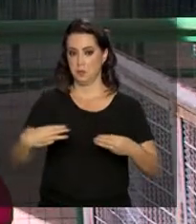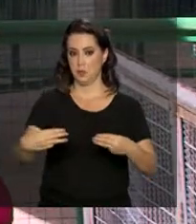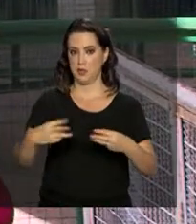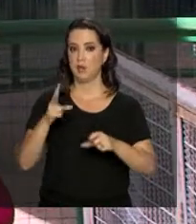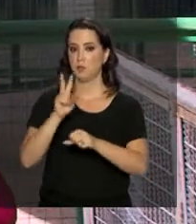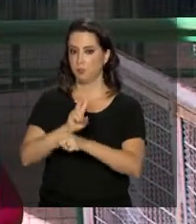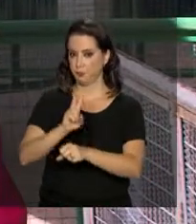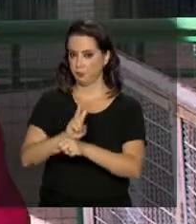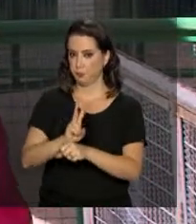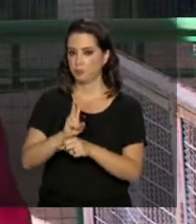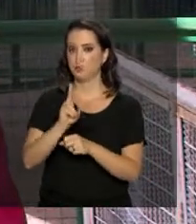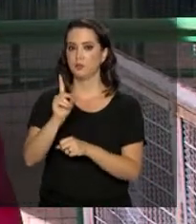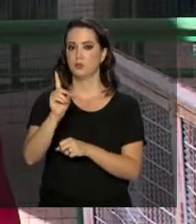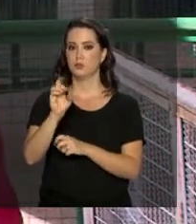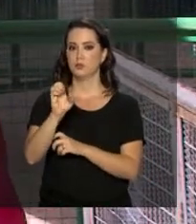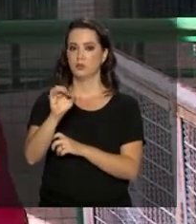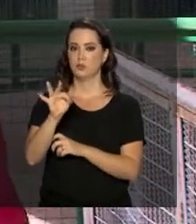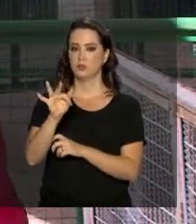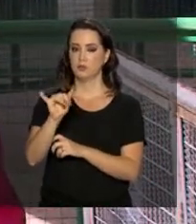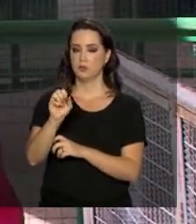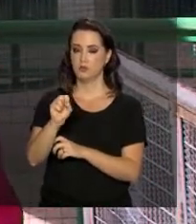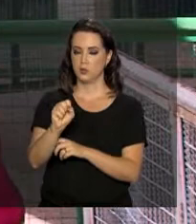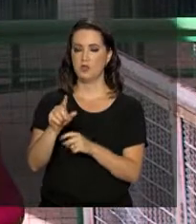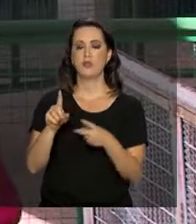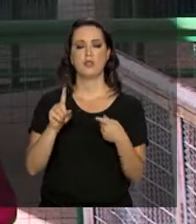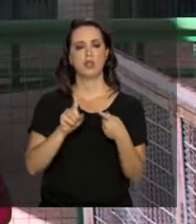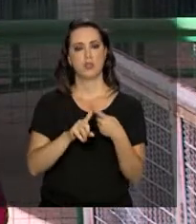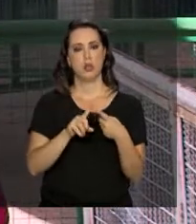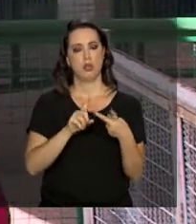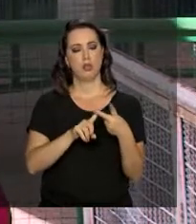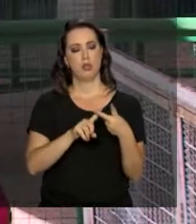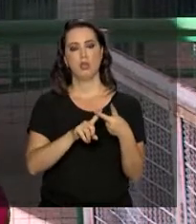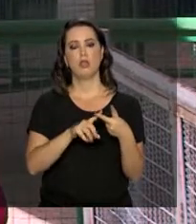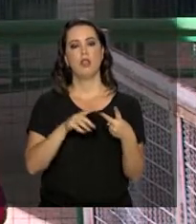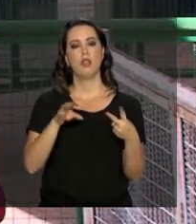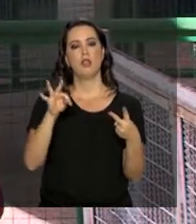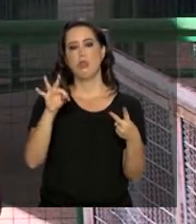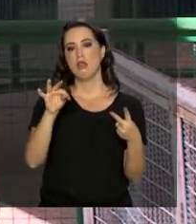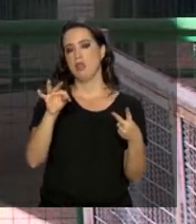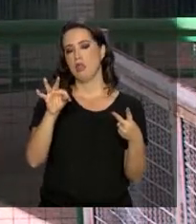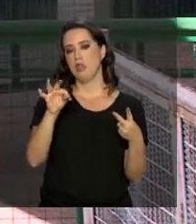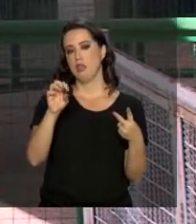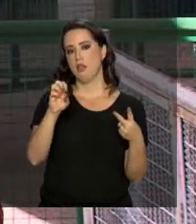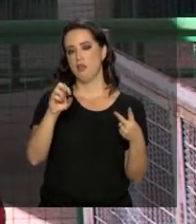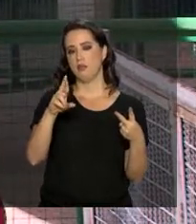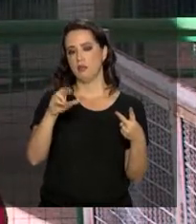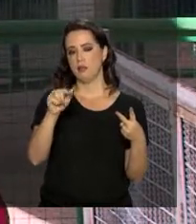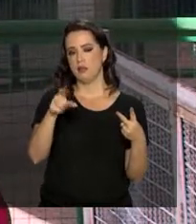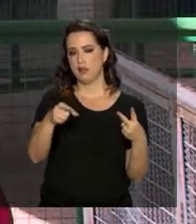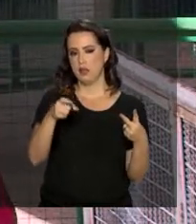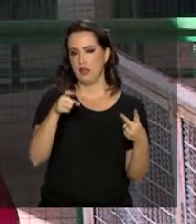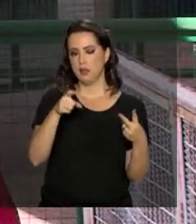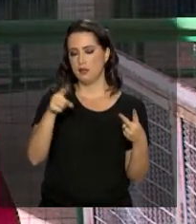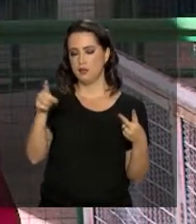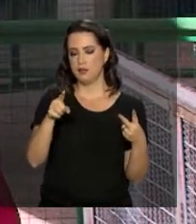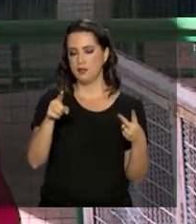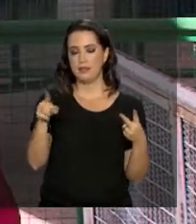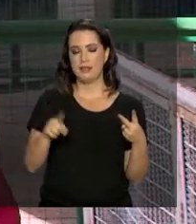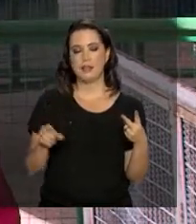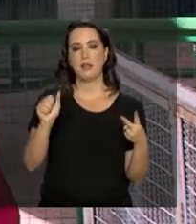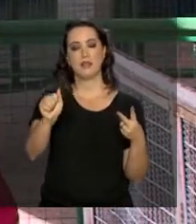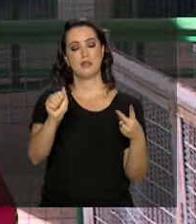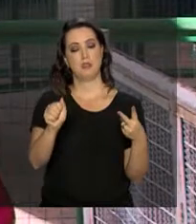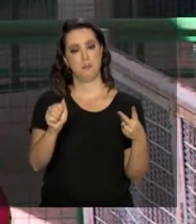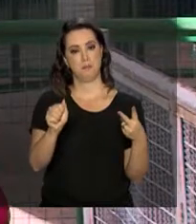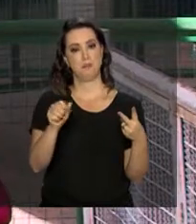estão confirmados Tereza Cristina da Costa Dias, agrônoma e presidente da Frente Parlamentar da Agropecuária, que será ministra